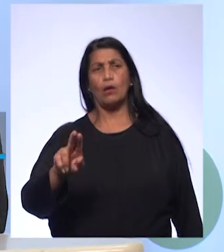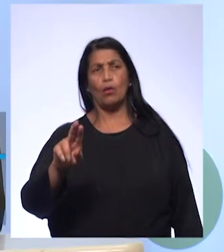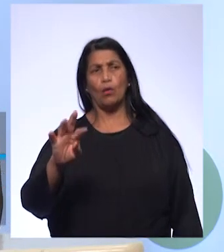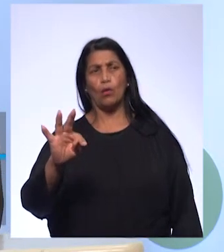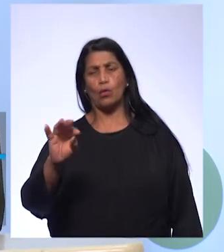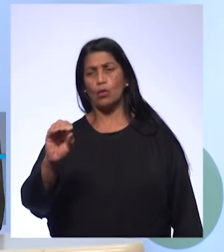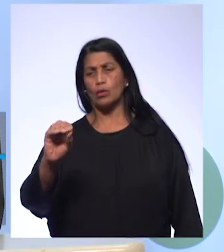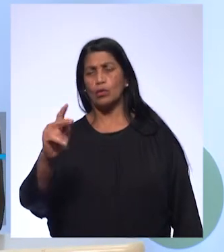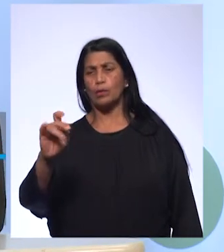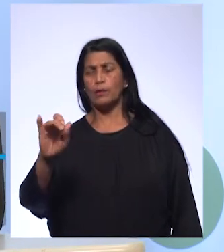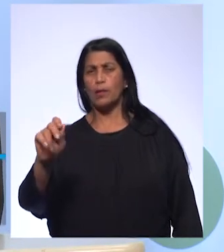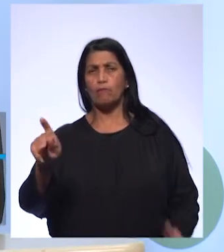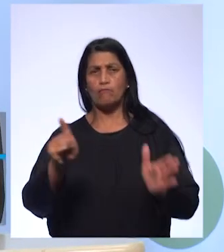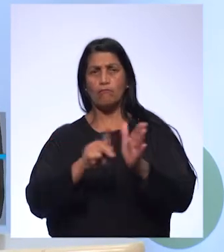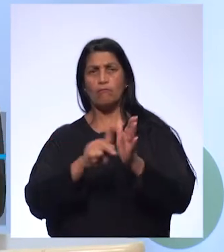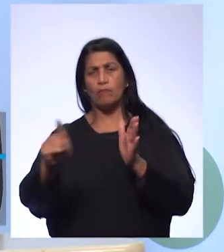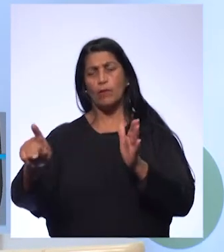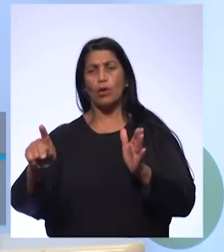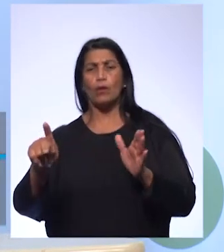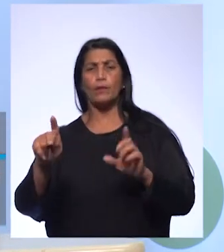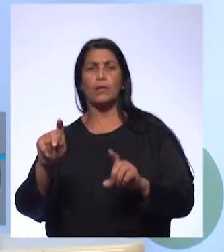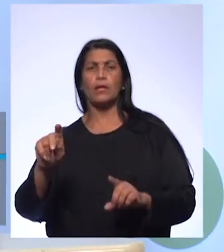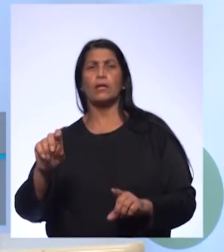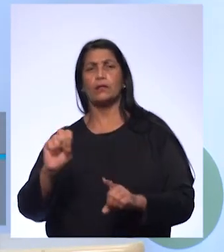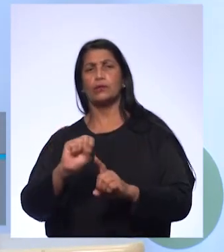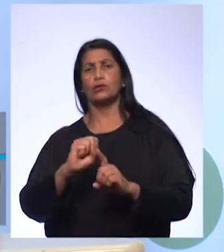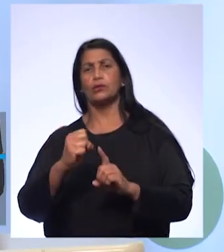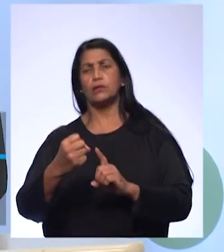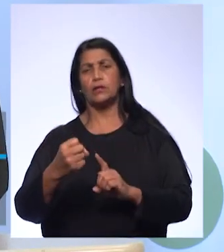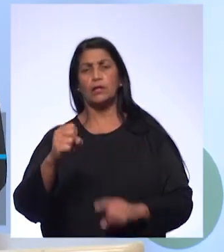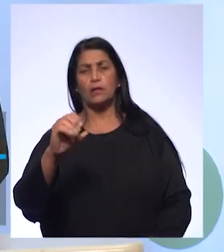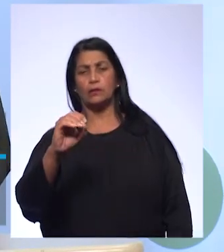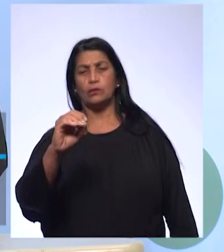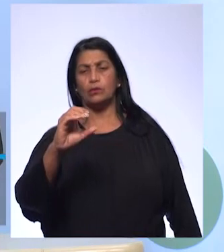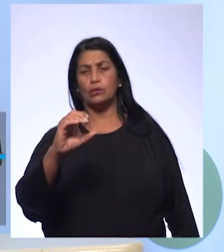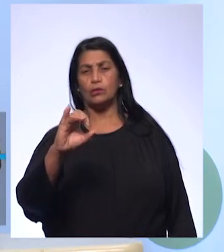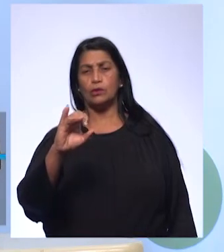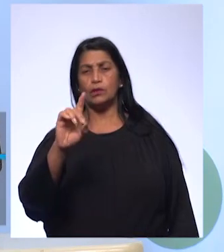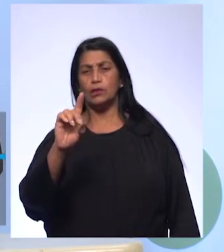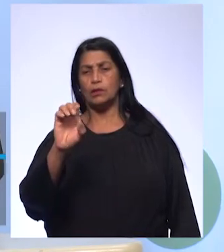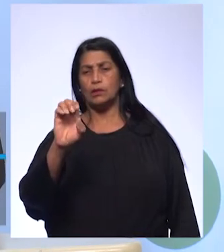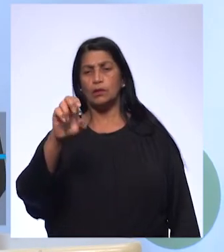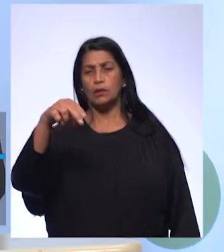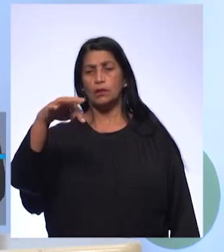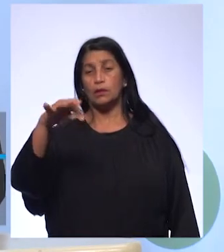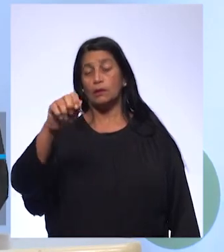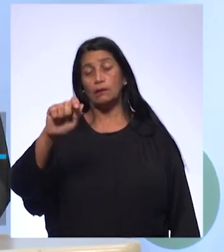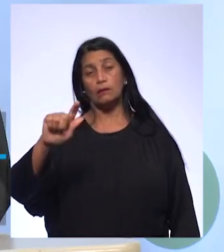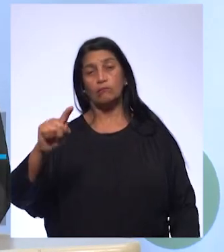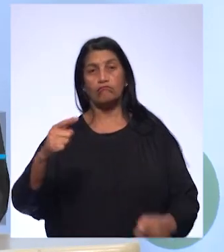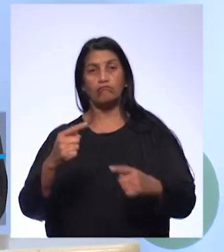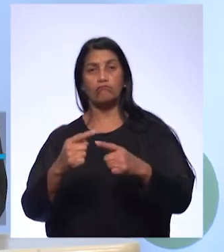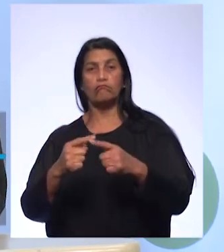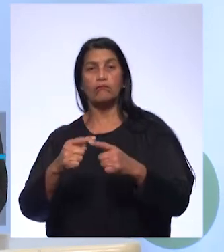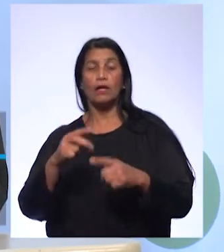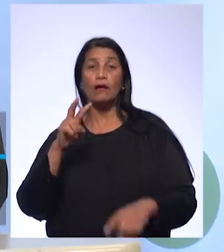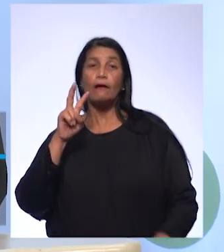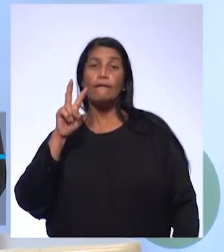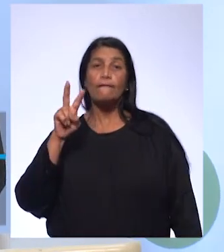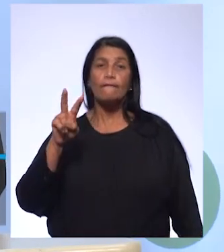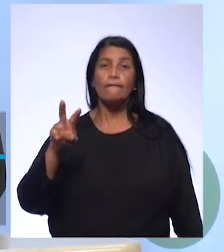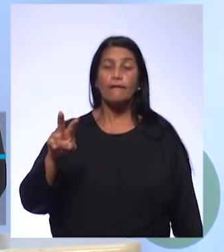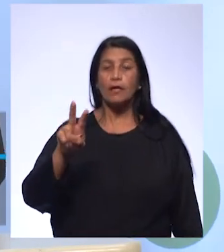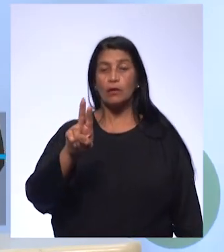é própria da sociedade ocidental nesse momento, porque o que você vê